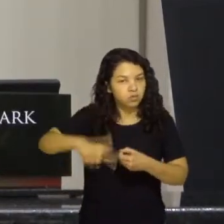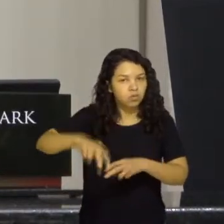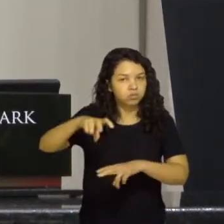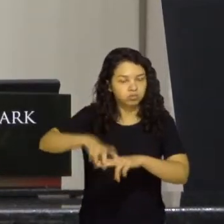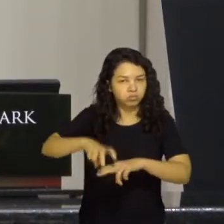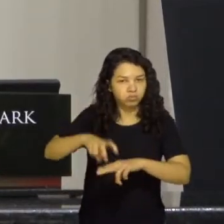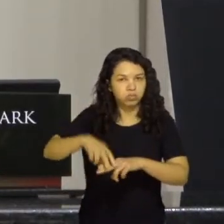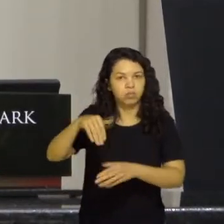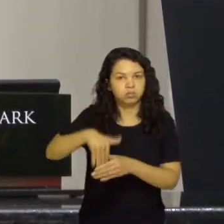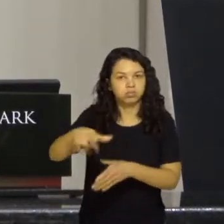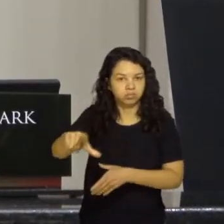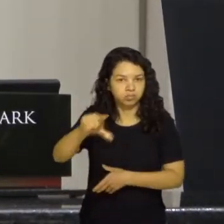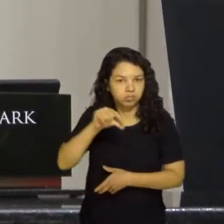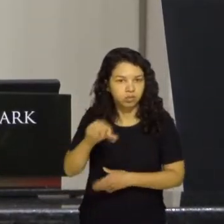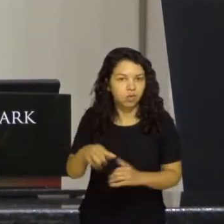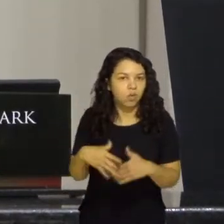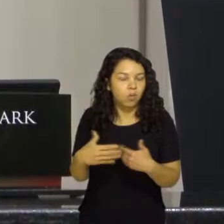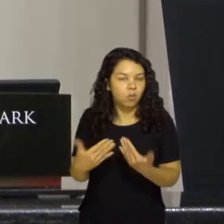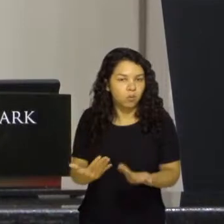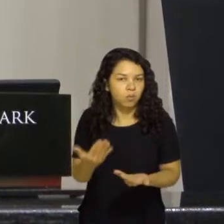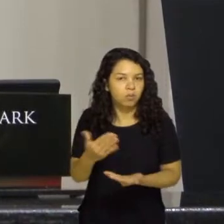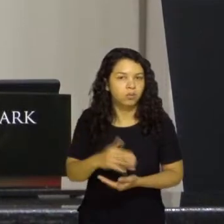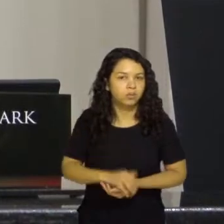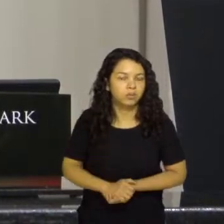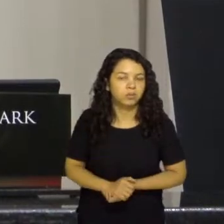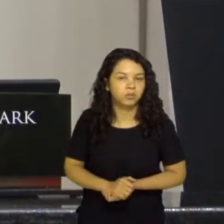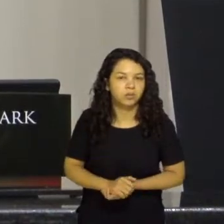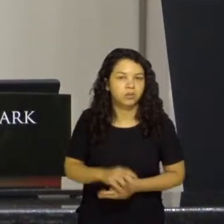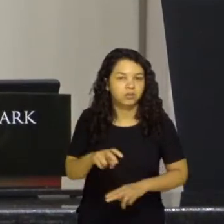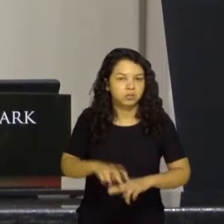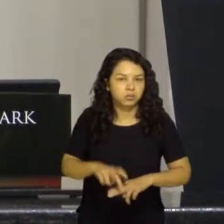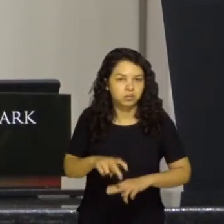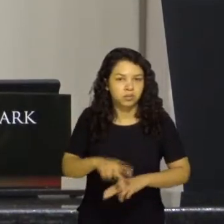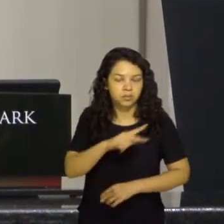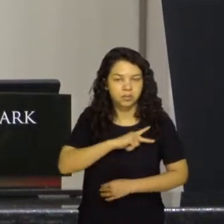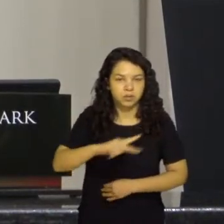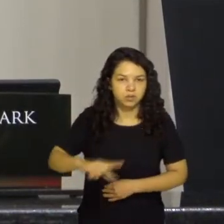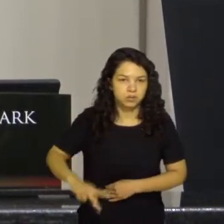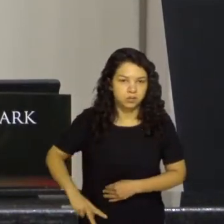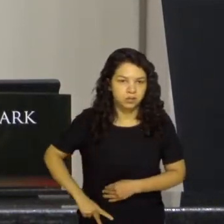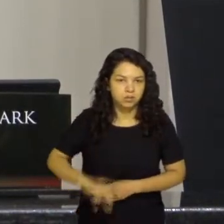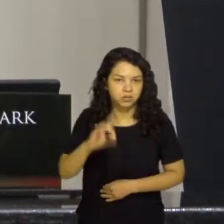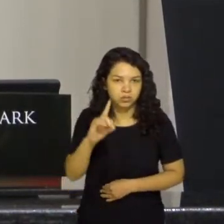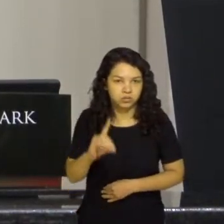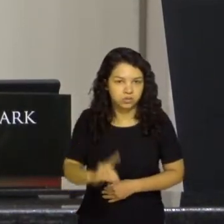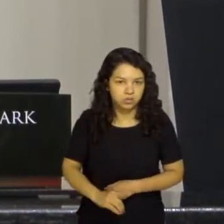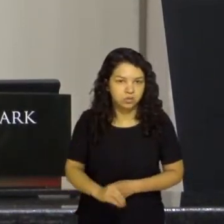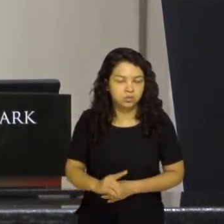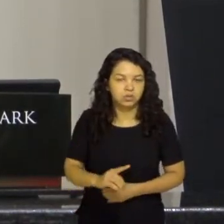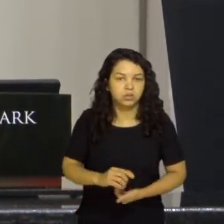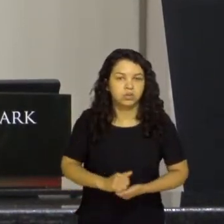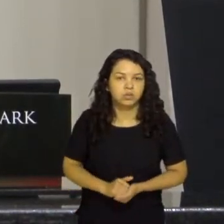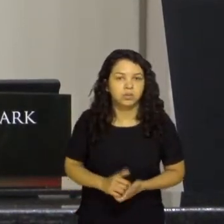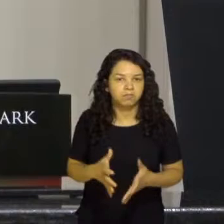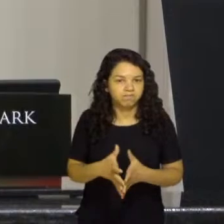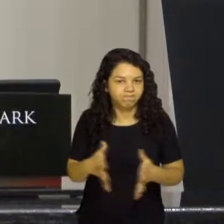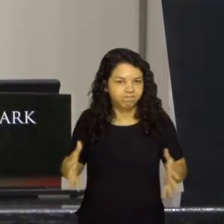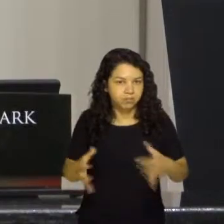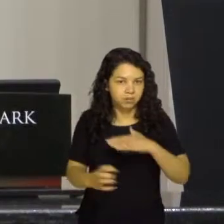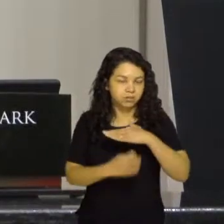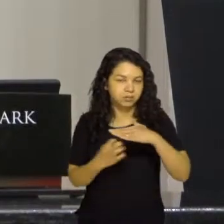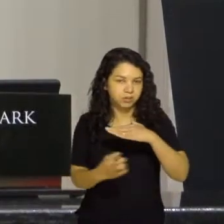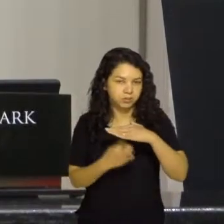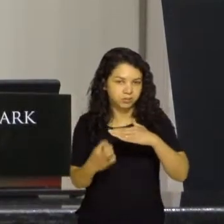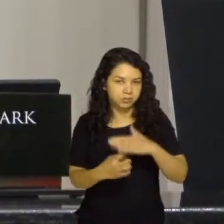ou na cadeira de presidente e diretor de uma grande empresa.